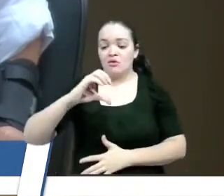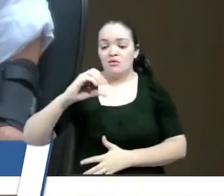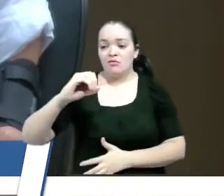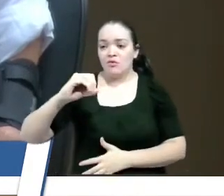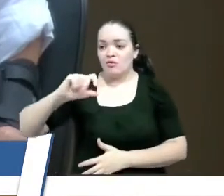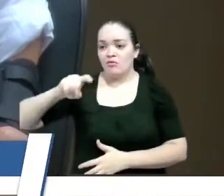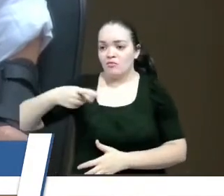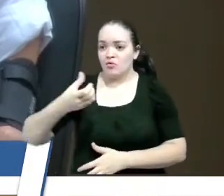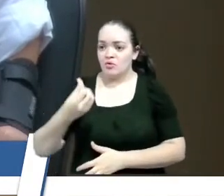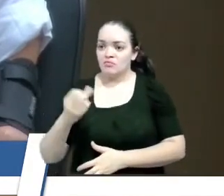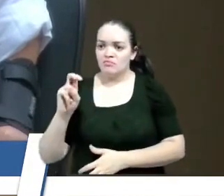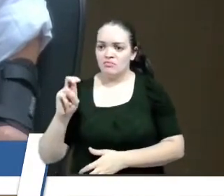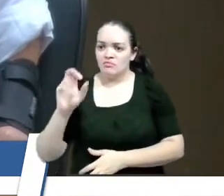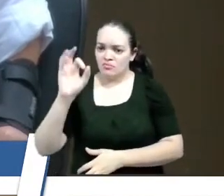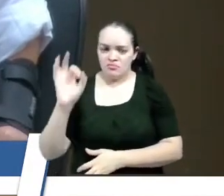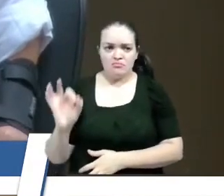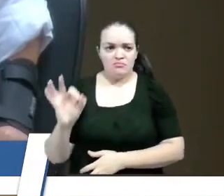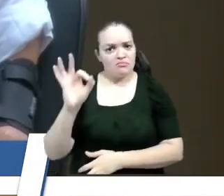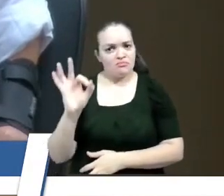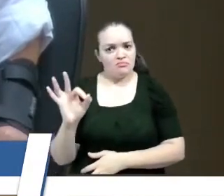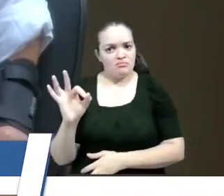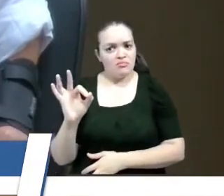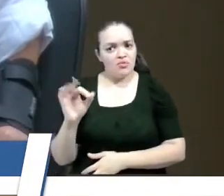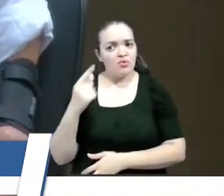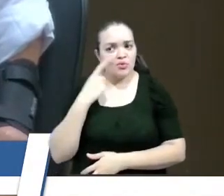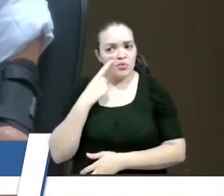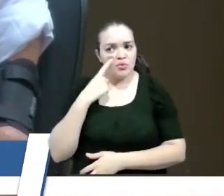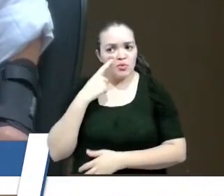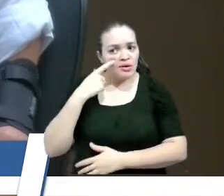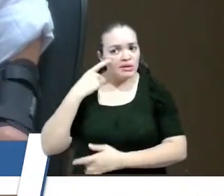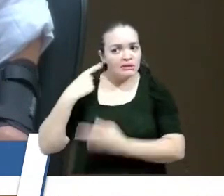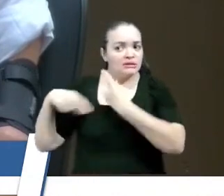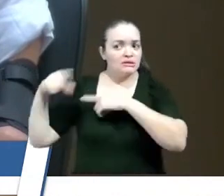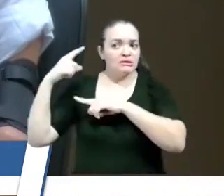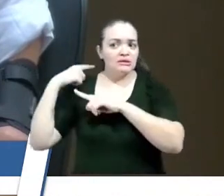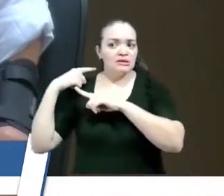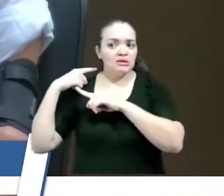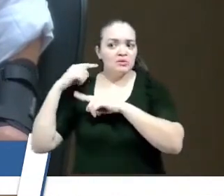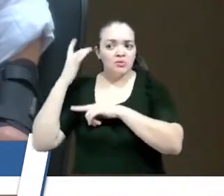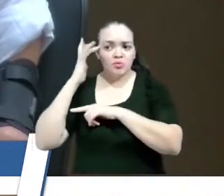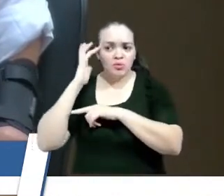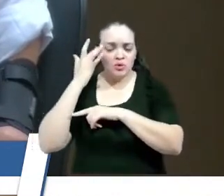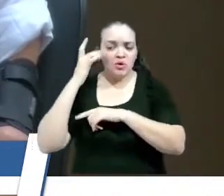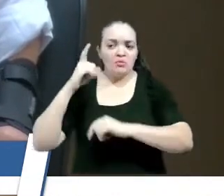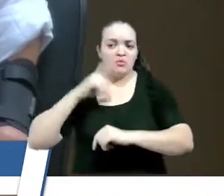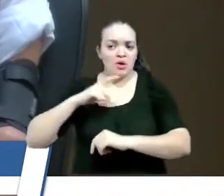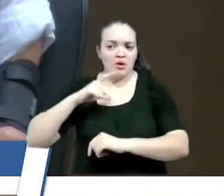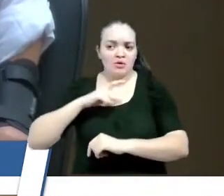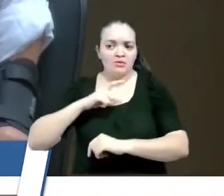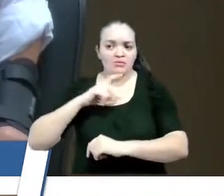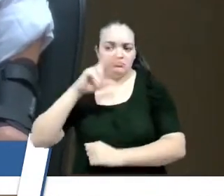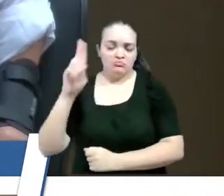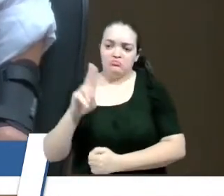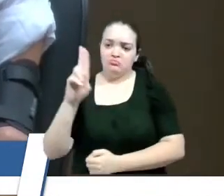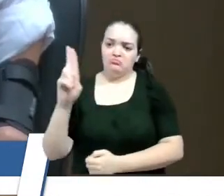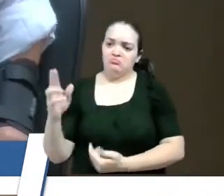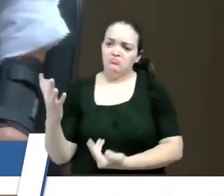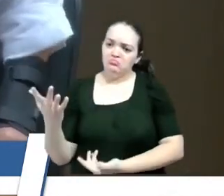99,65% do que foi previsto e do que está sendo utilizado. Então, quer dizer que